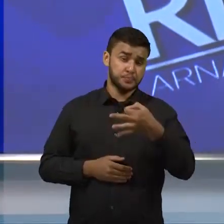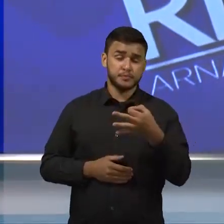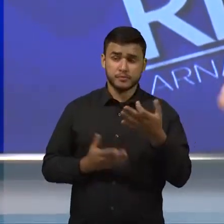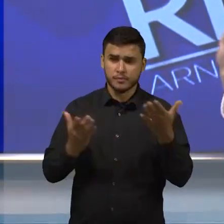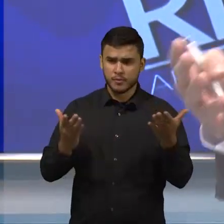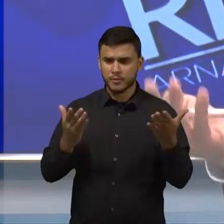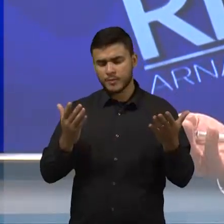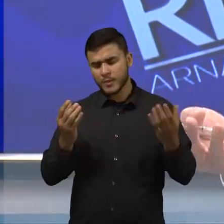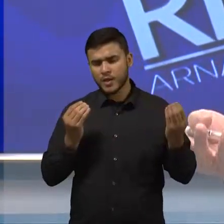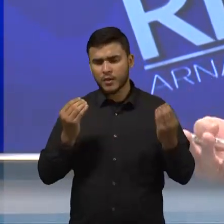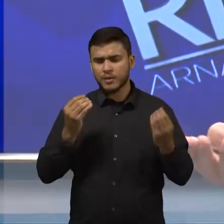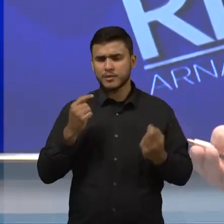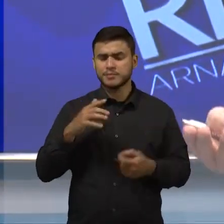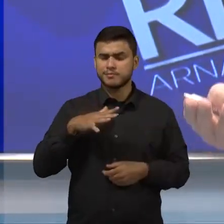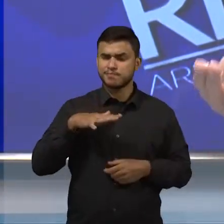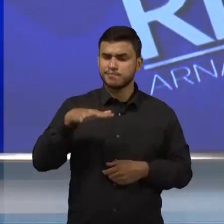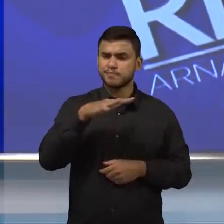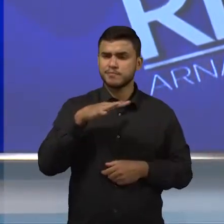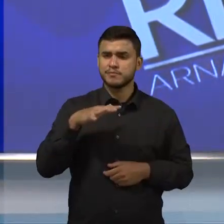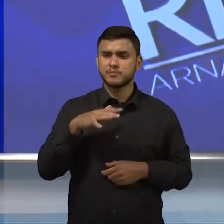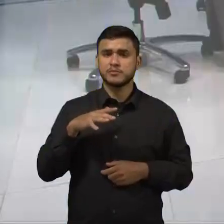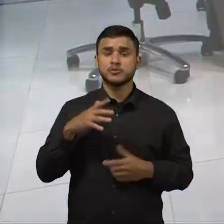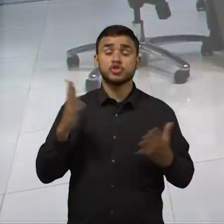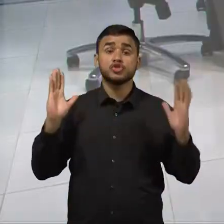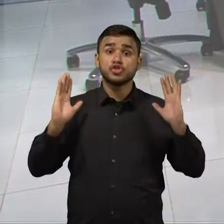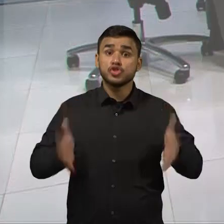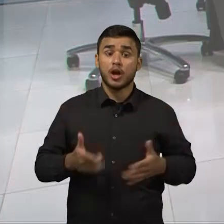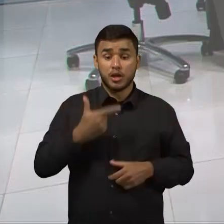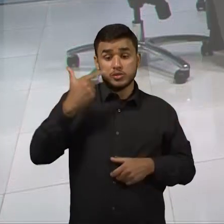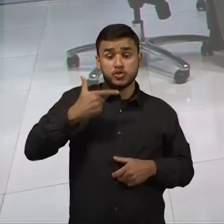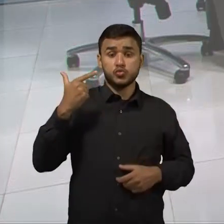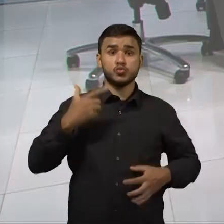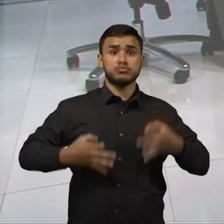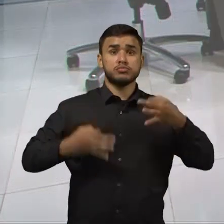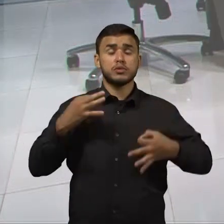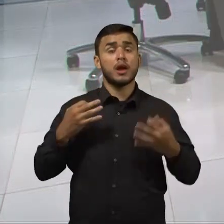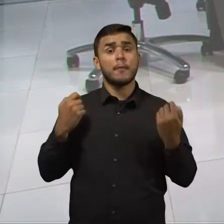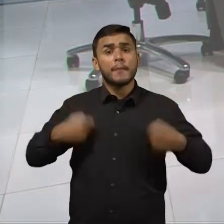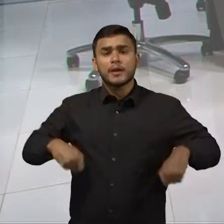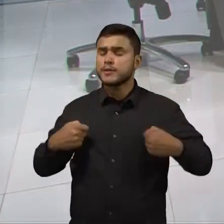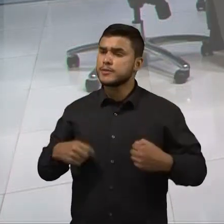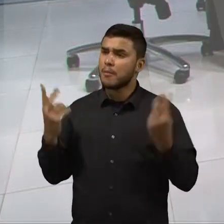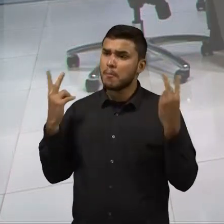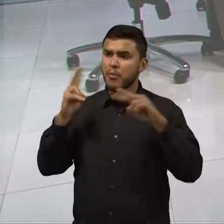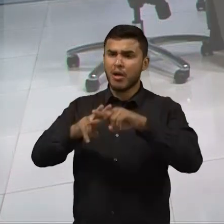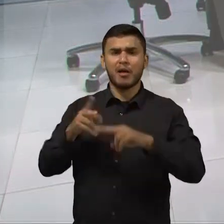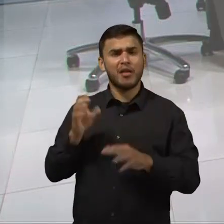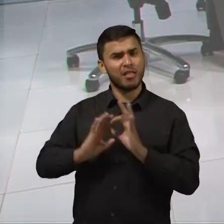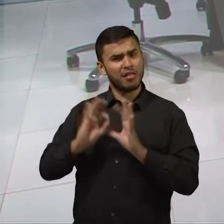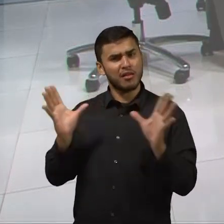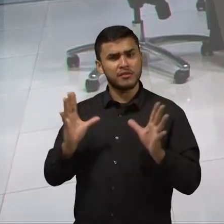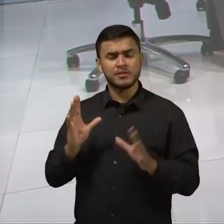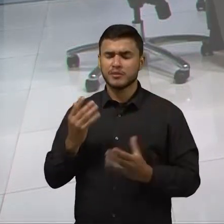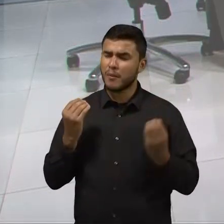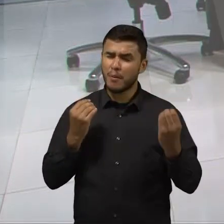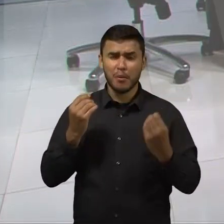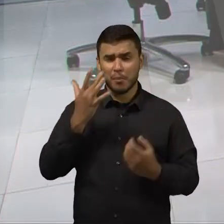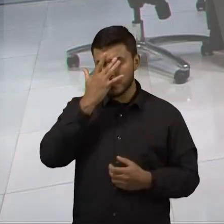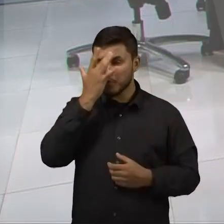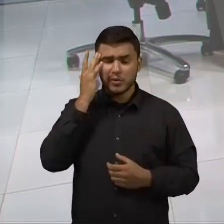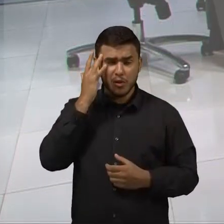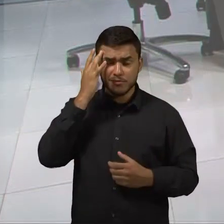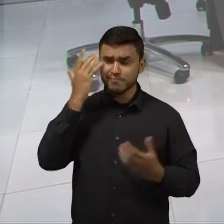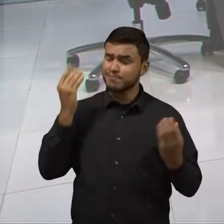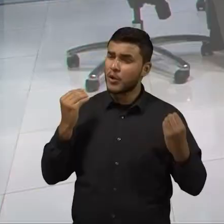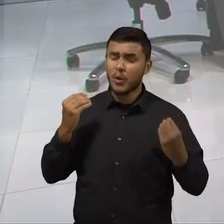dizer, a pressão que é feita pela prisão já em segunda instância, em razão da impunidade, porque isso